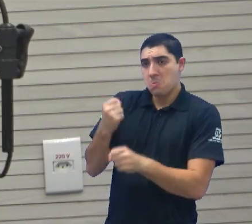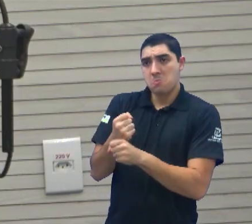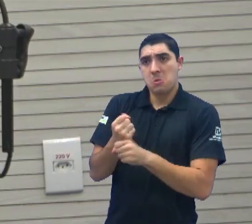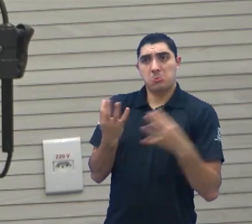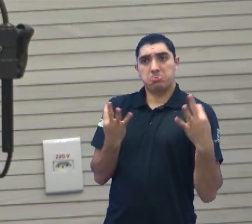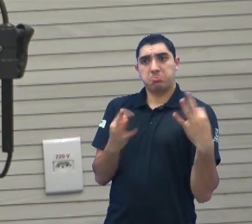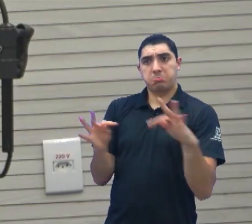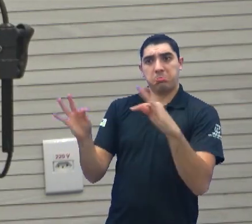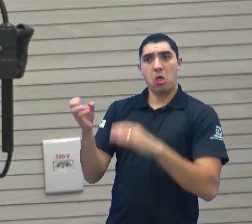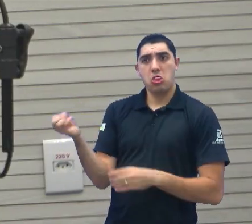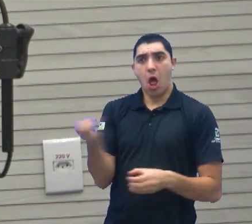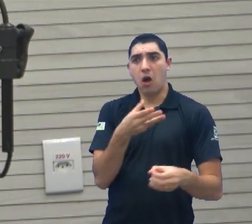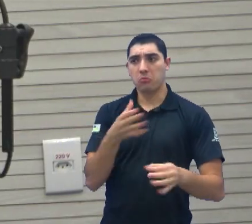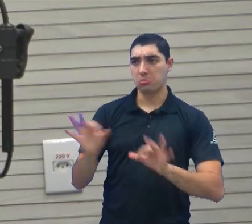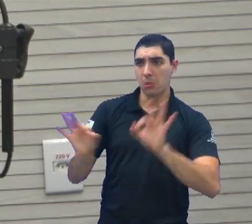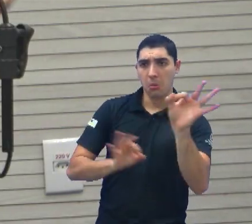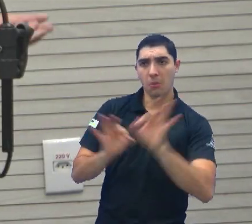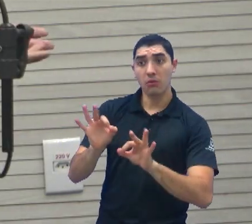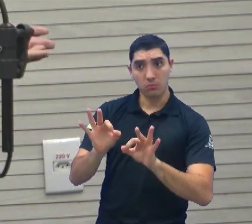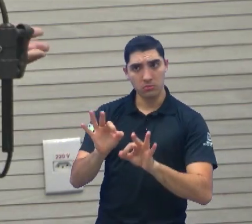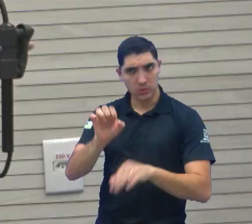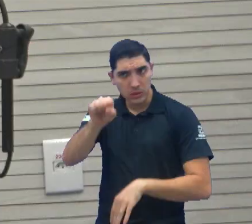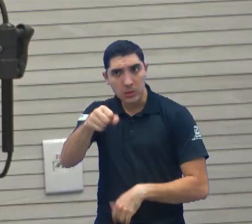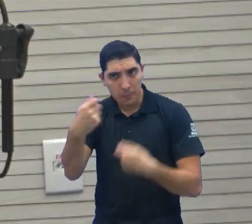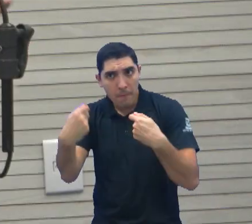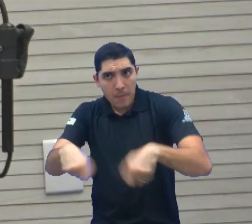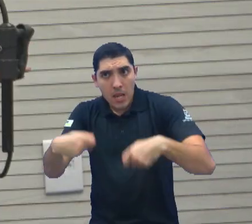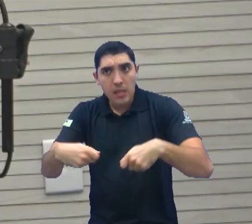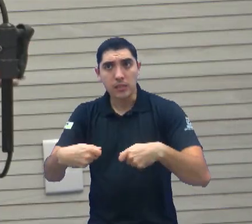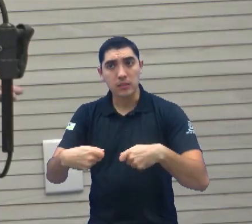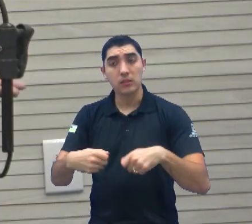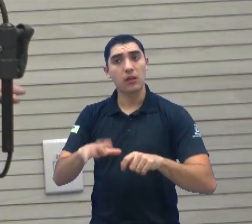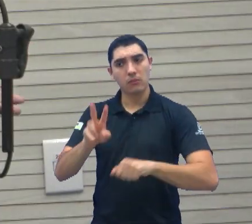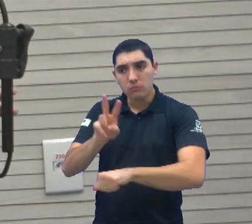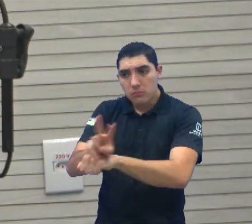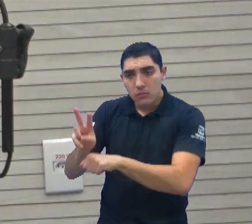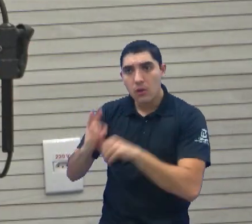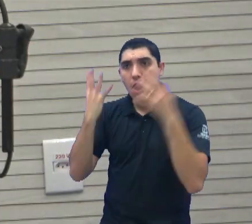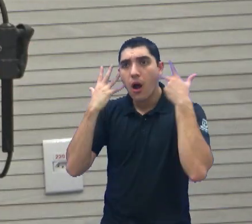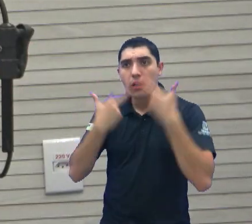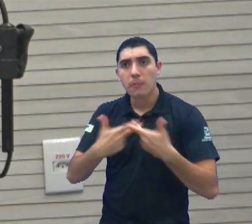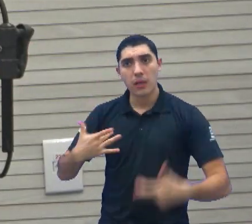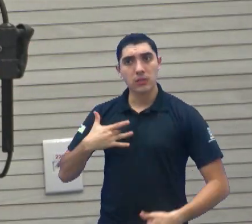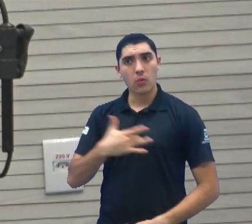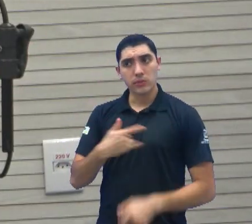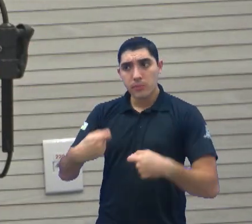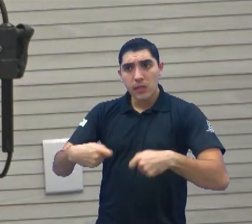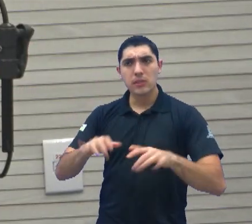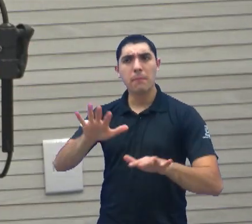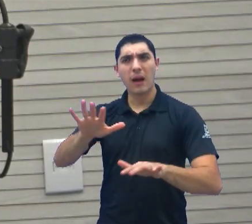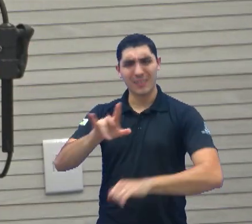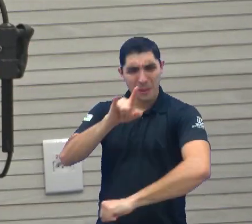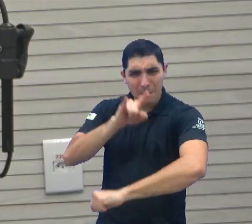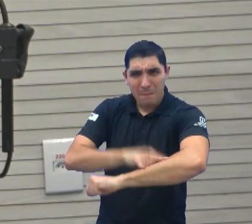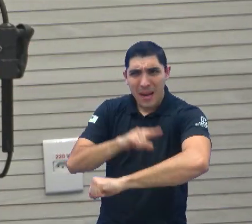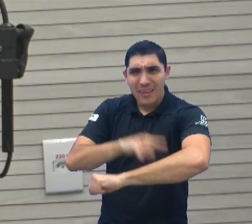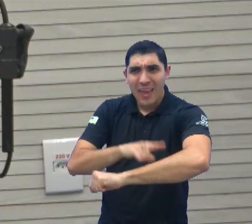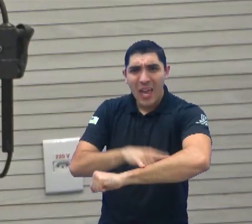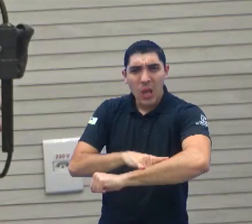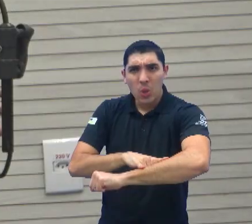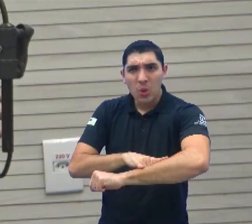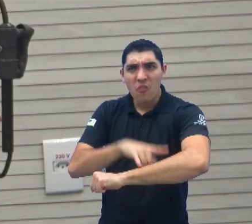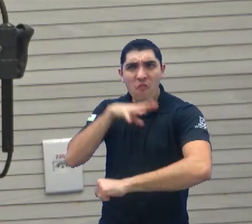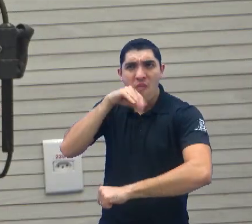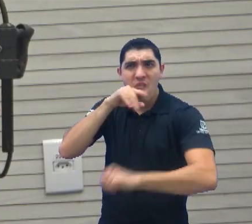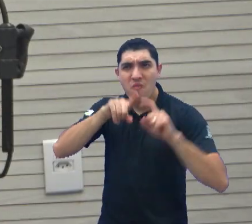gente precisa sim de ser referência também no cuidado da saúde animal. Agora, banheiro de funcionário, sala